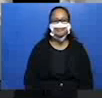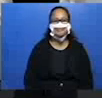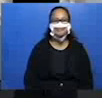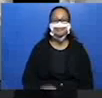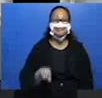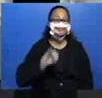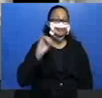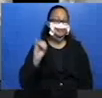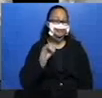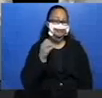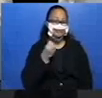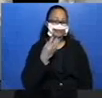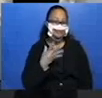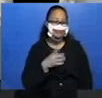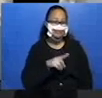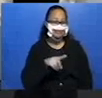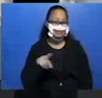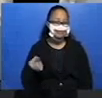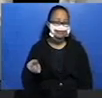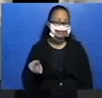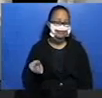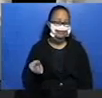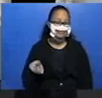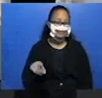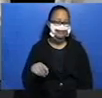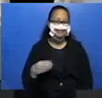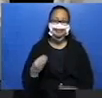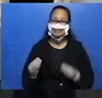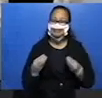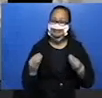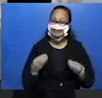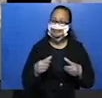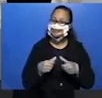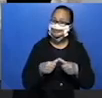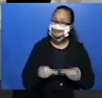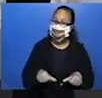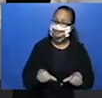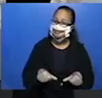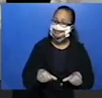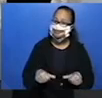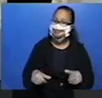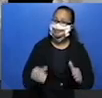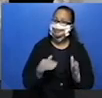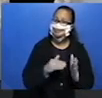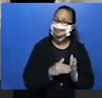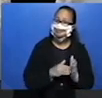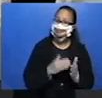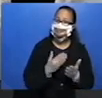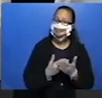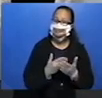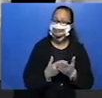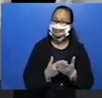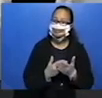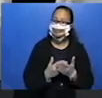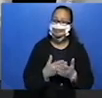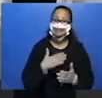Olá, tudo bem com vocês? Como ficaram depois da nossa última aula? Gostaram da